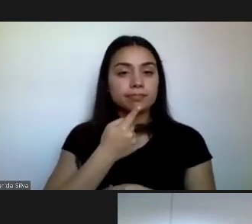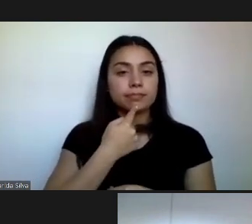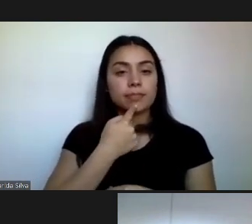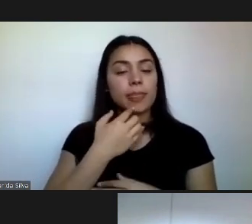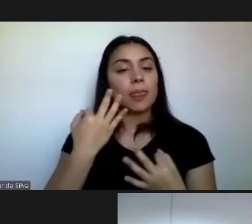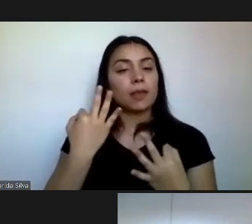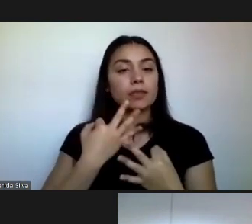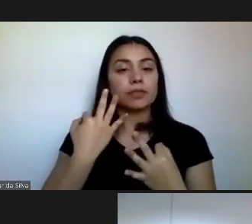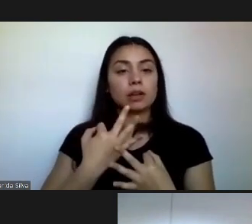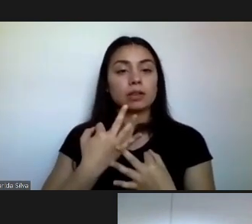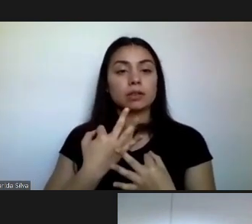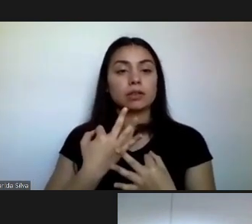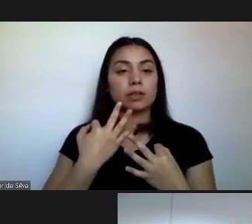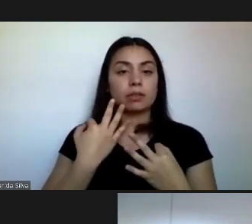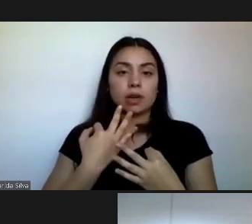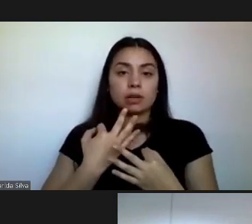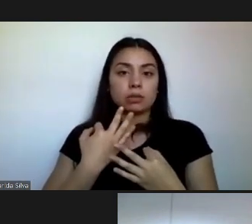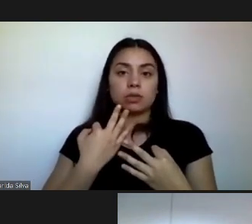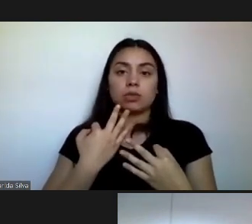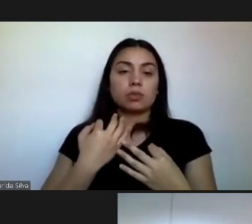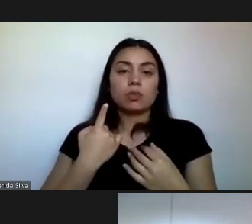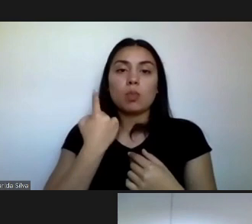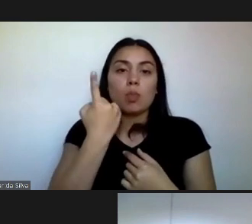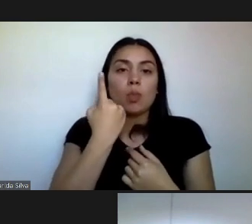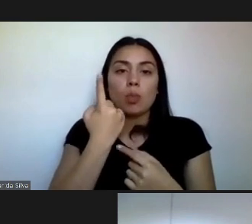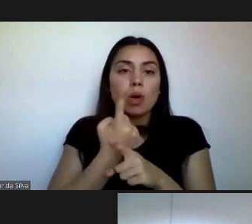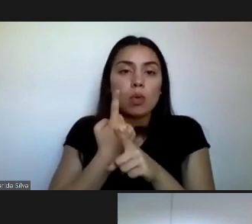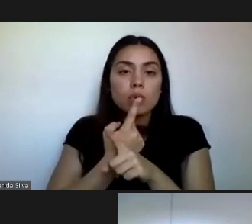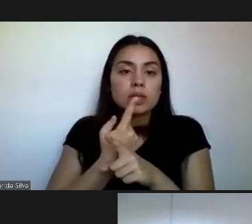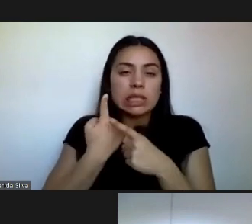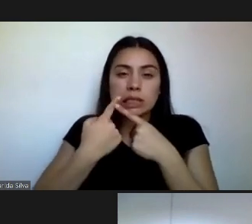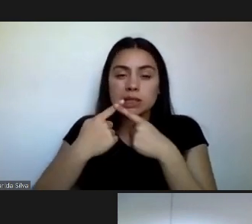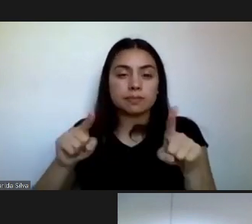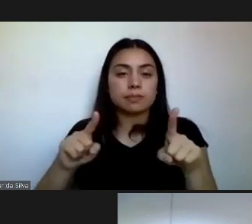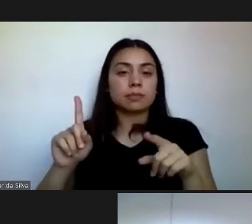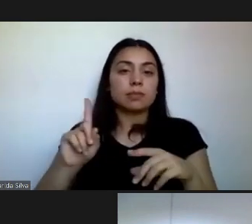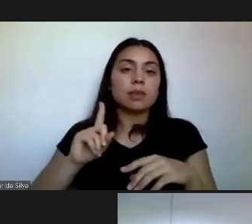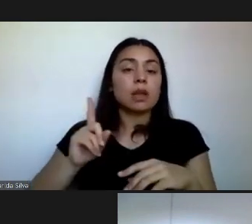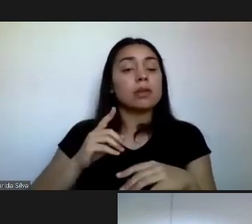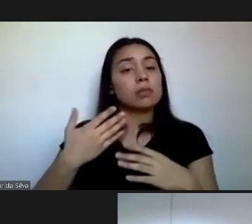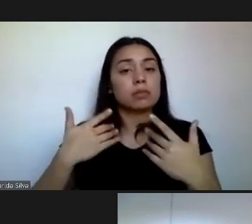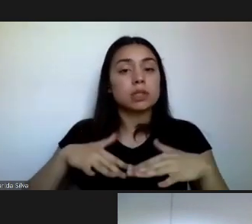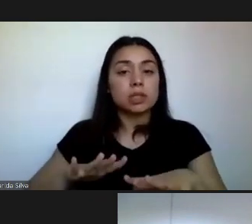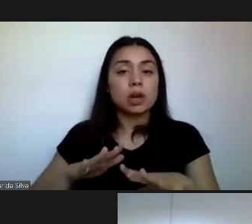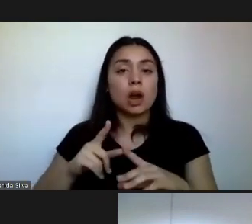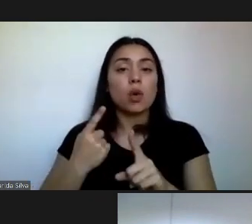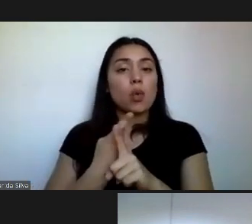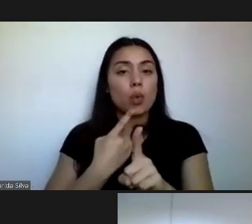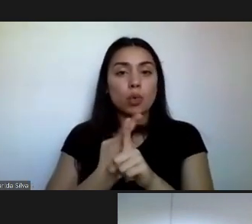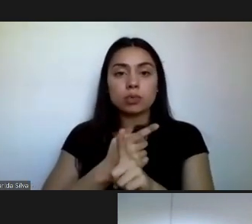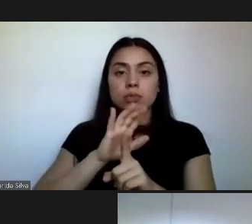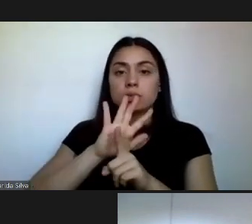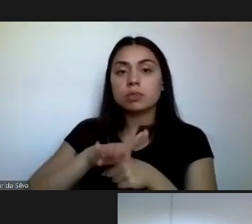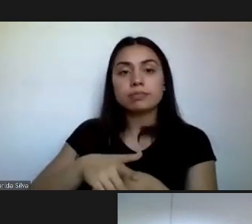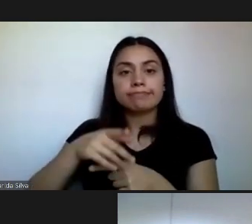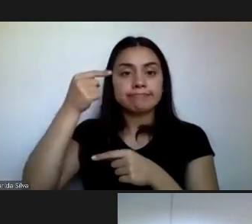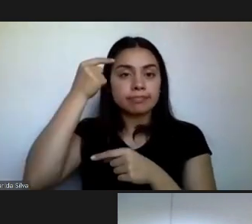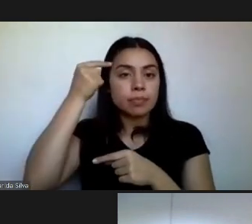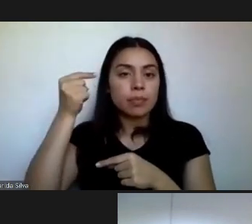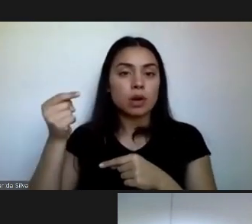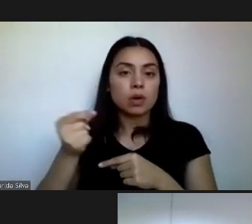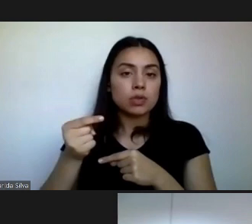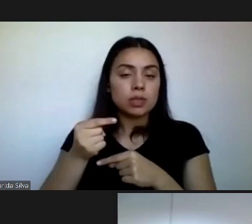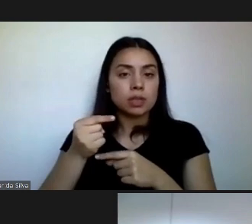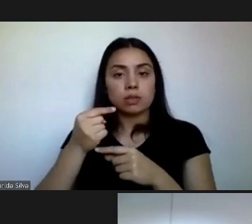até dizer, isto é que é muito diferente, porque, talvez por serem jovens de idades semelhantes, que estão nas redes sociais de forma